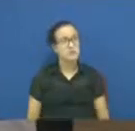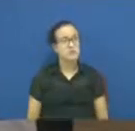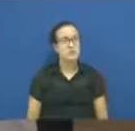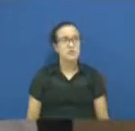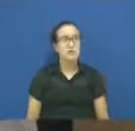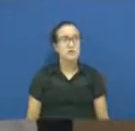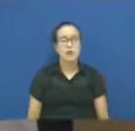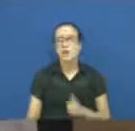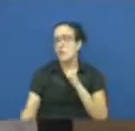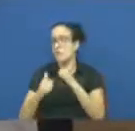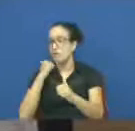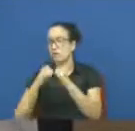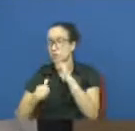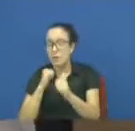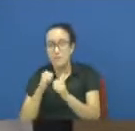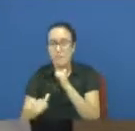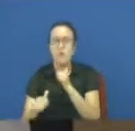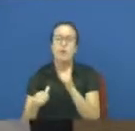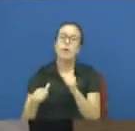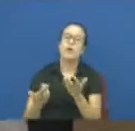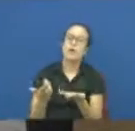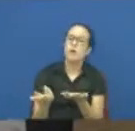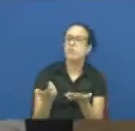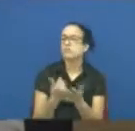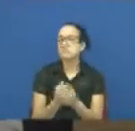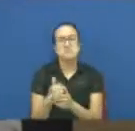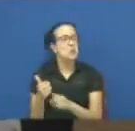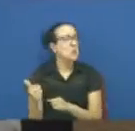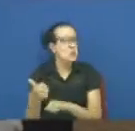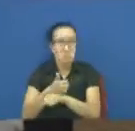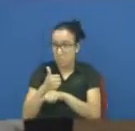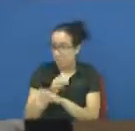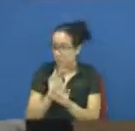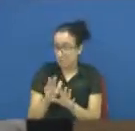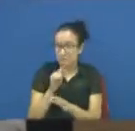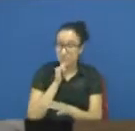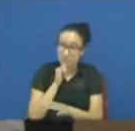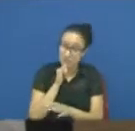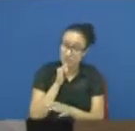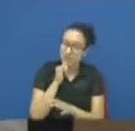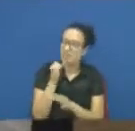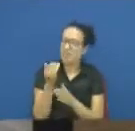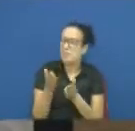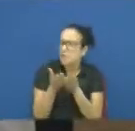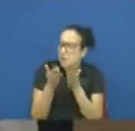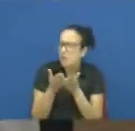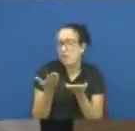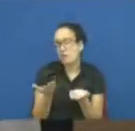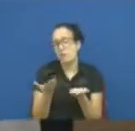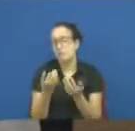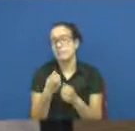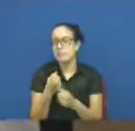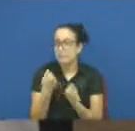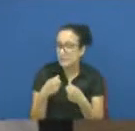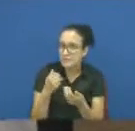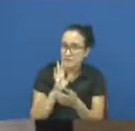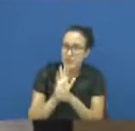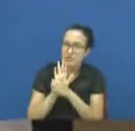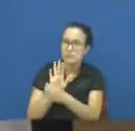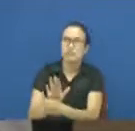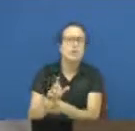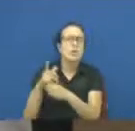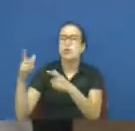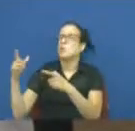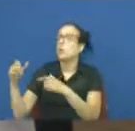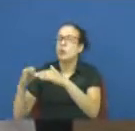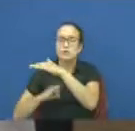futebol amador de nossa cidade, que é tão necessitado de recursos, e outras entidades que também precisam